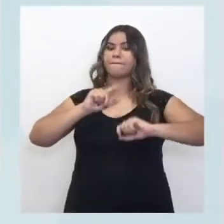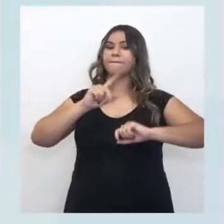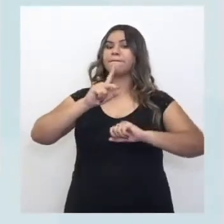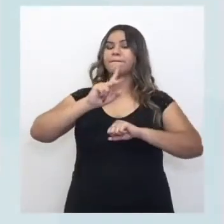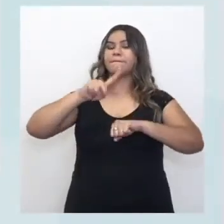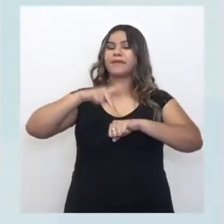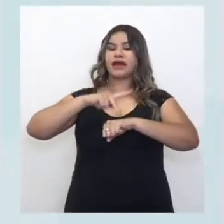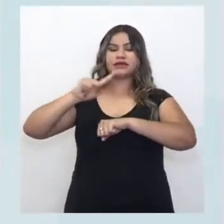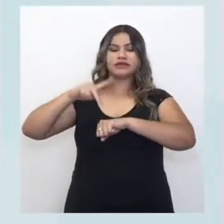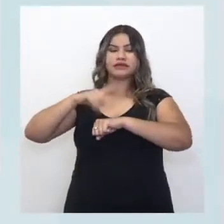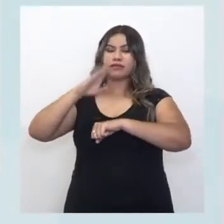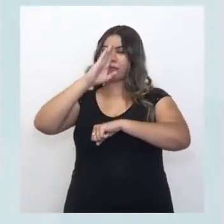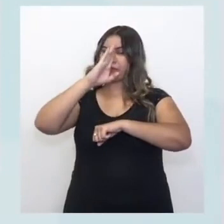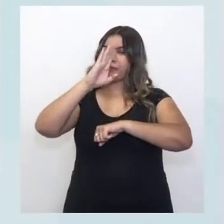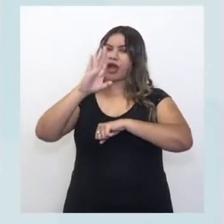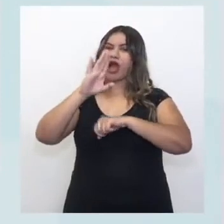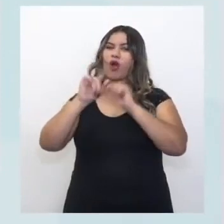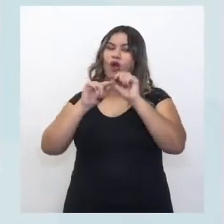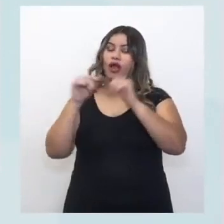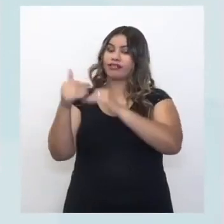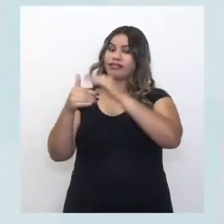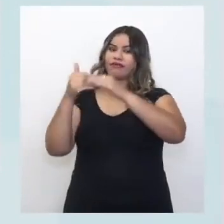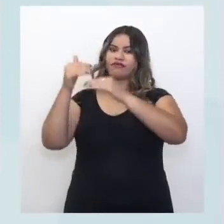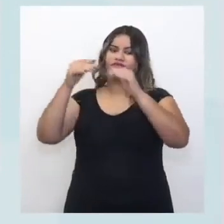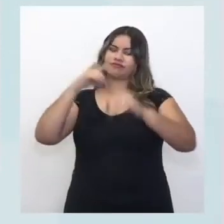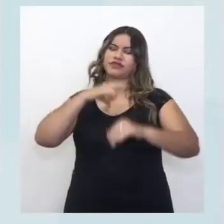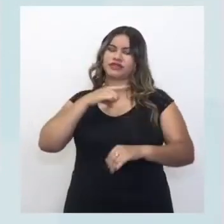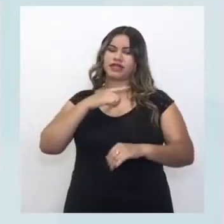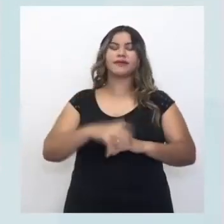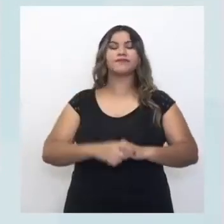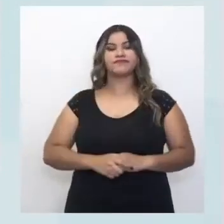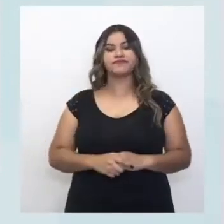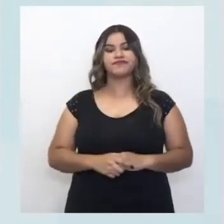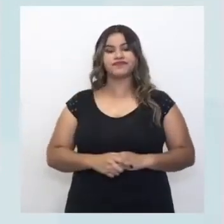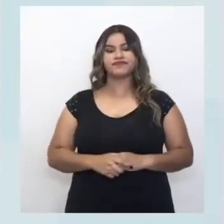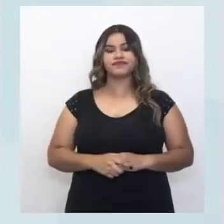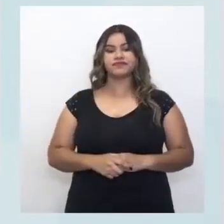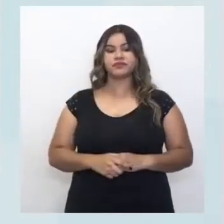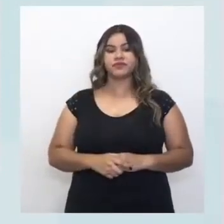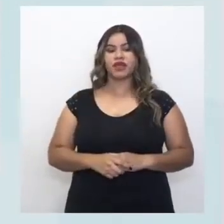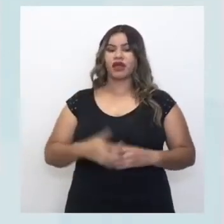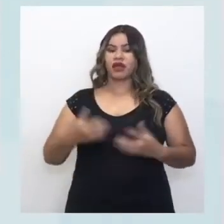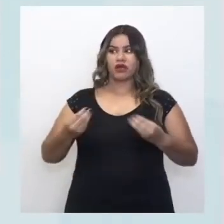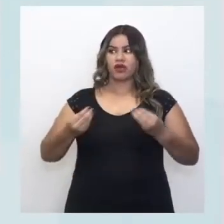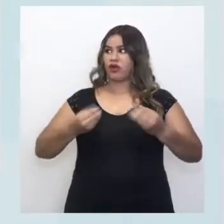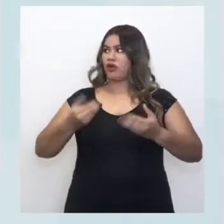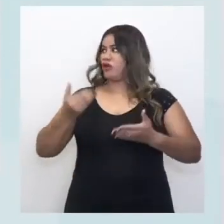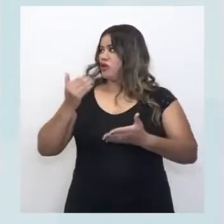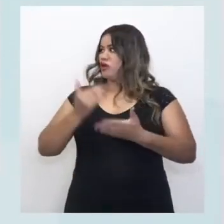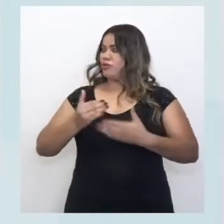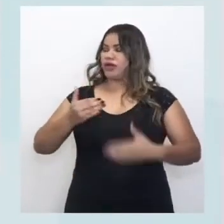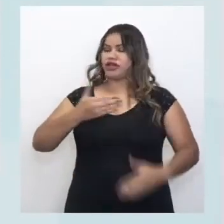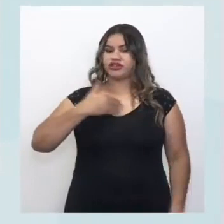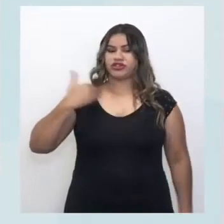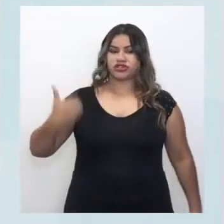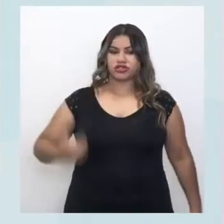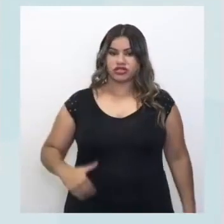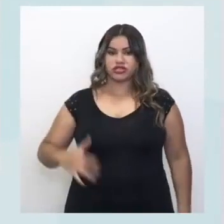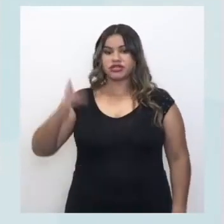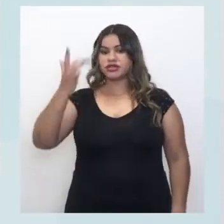nas regiões aí dos países em desenvolvimento, encabeçado aí pela China e pela Índia. São dados